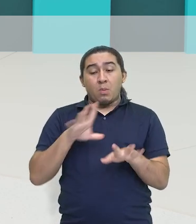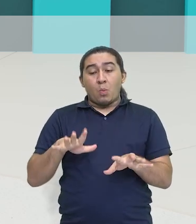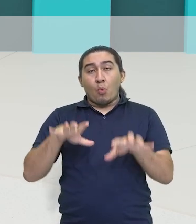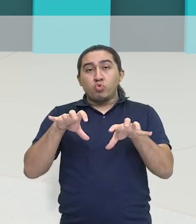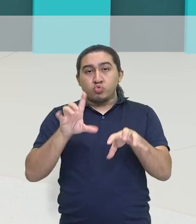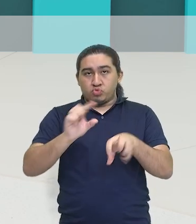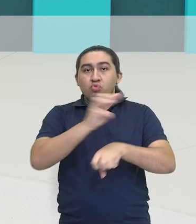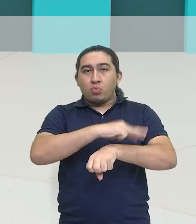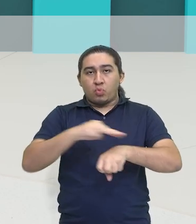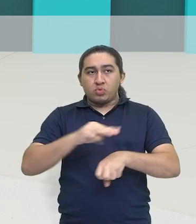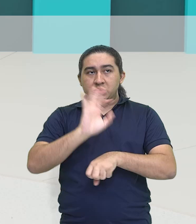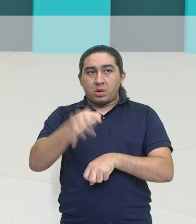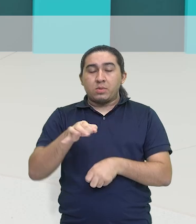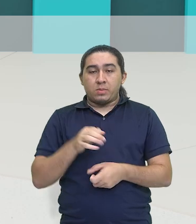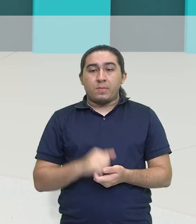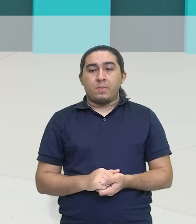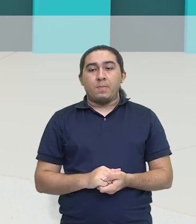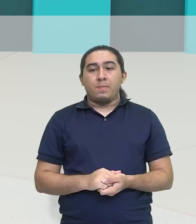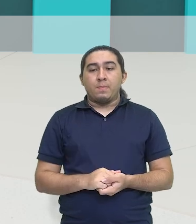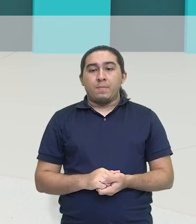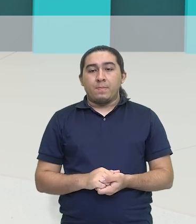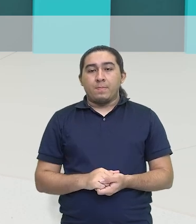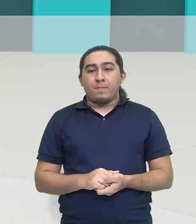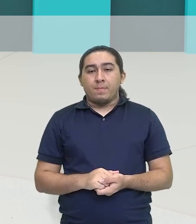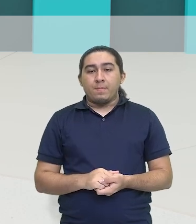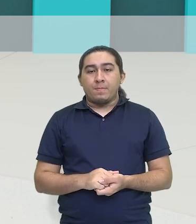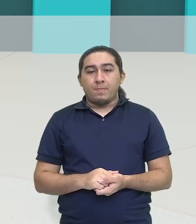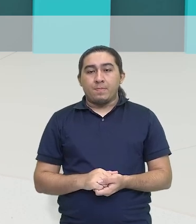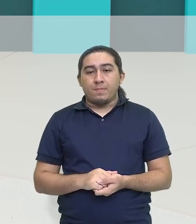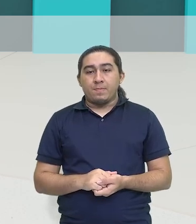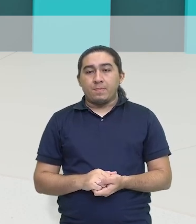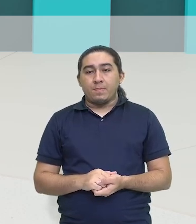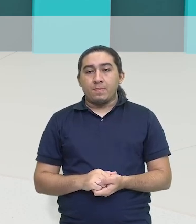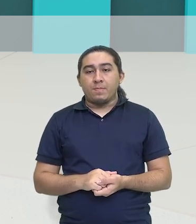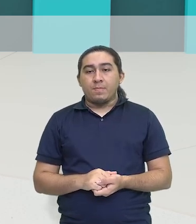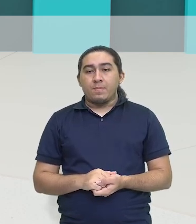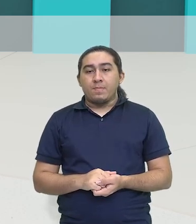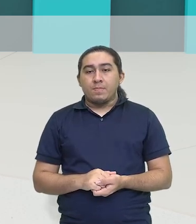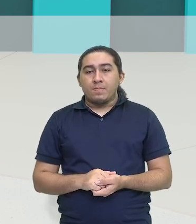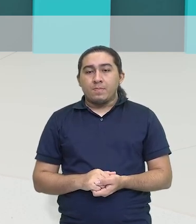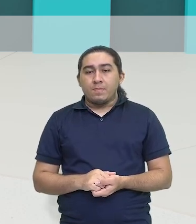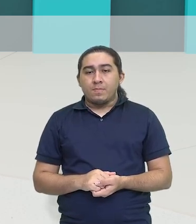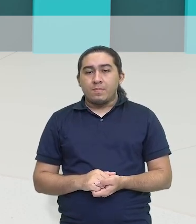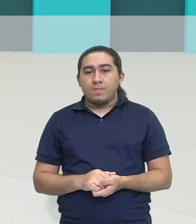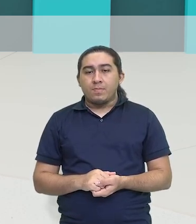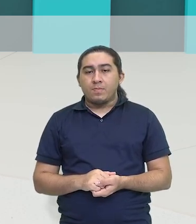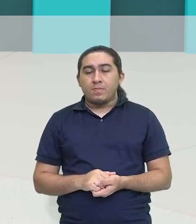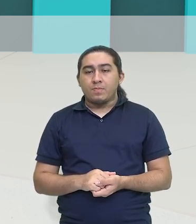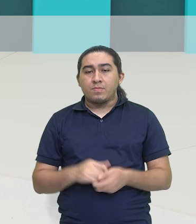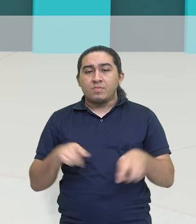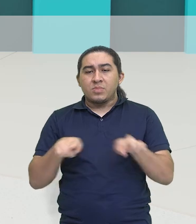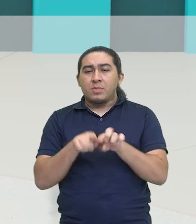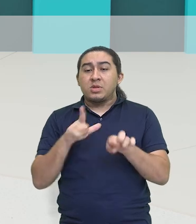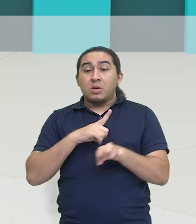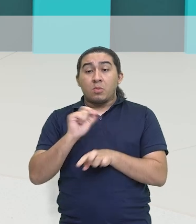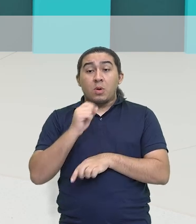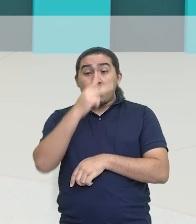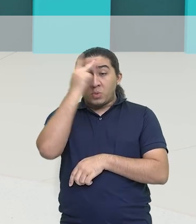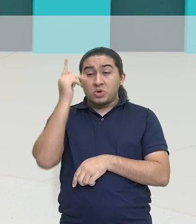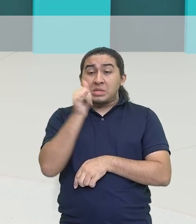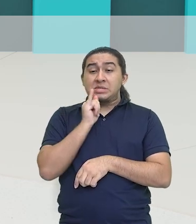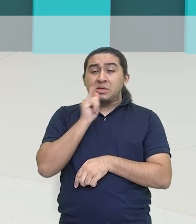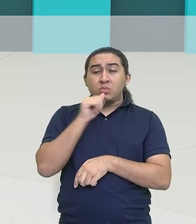desses músculos. Então, também, quando você faz movimentos aqui, sabe aquele do coice, né? Que a pessoa coloca